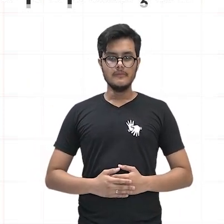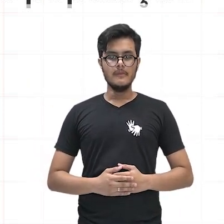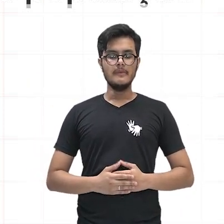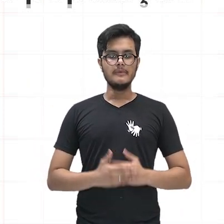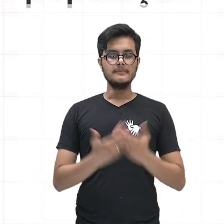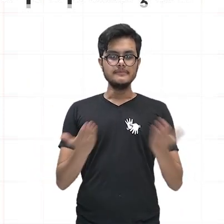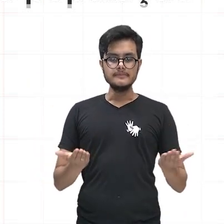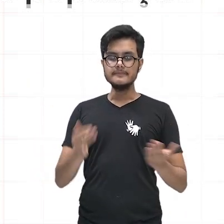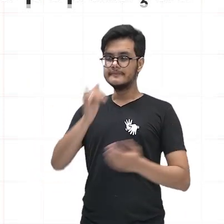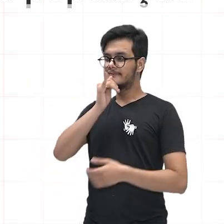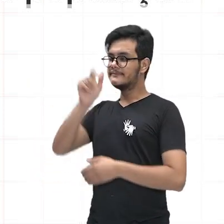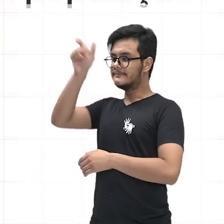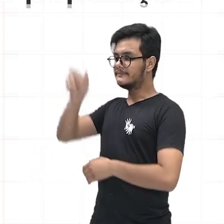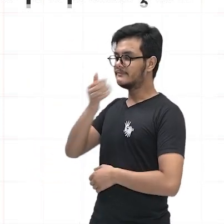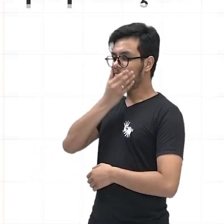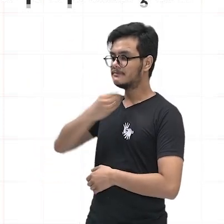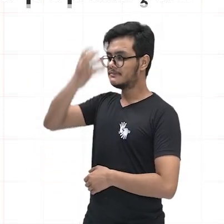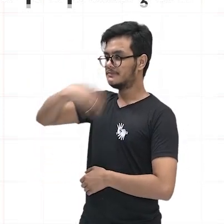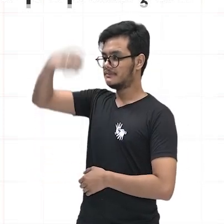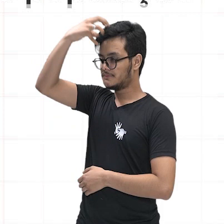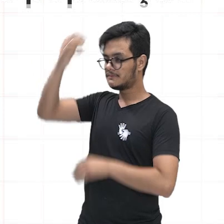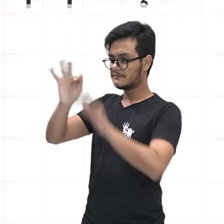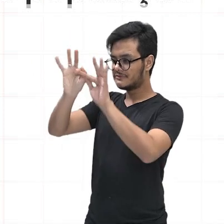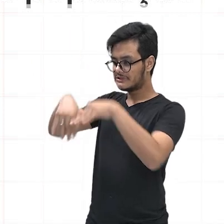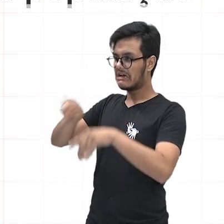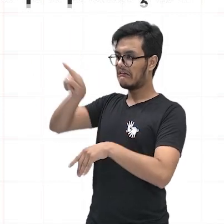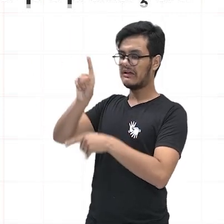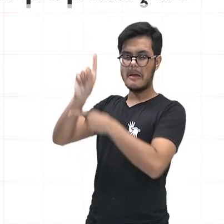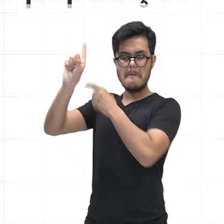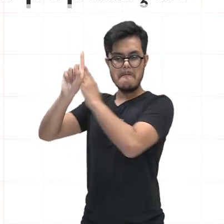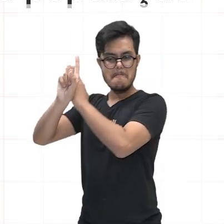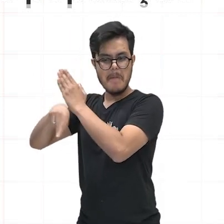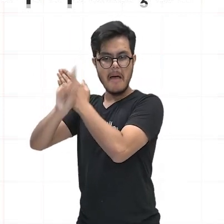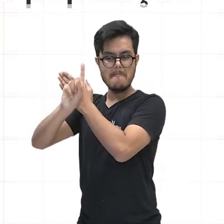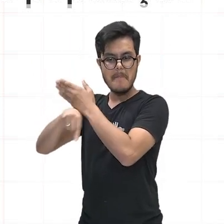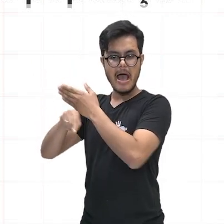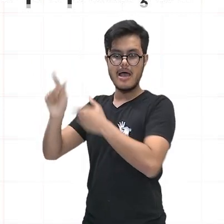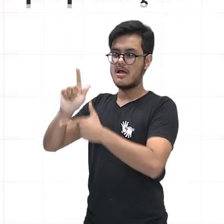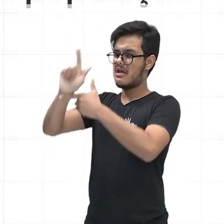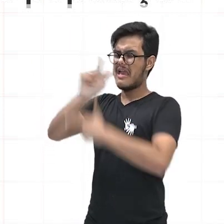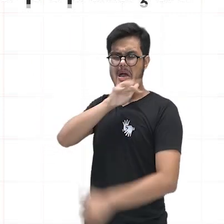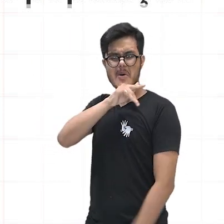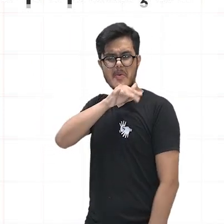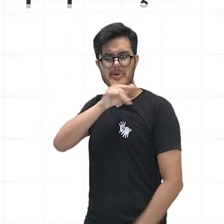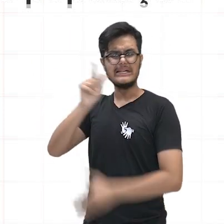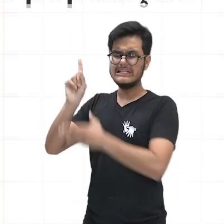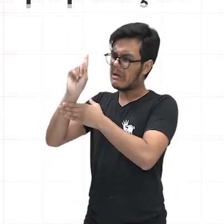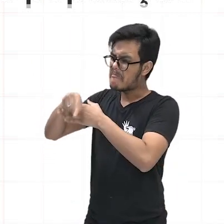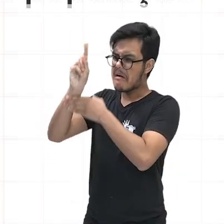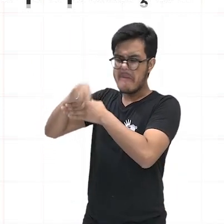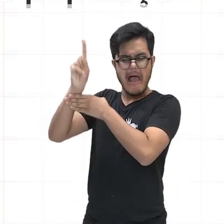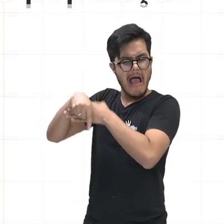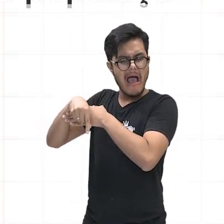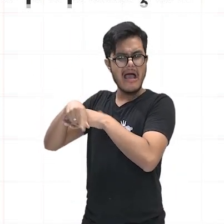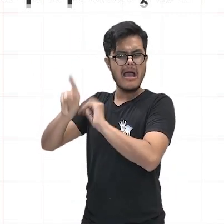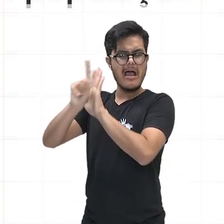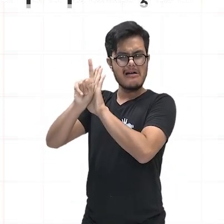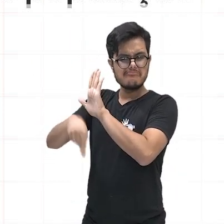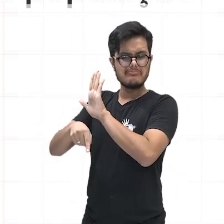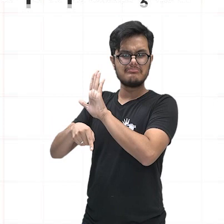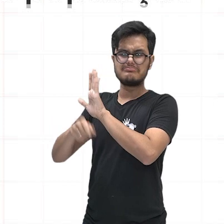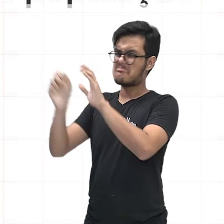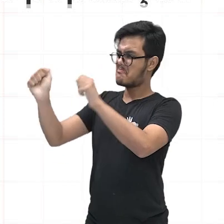último rei Romano Tarquino Soberbo governava então de maneira tirânica o que gerou